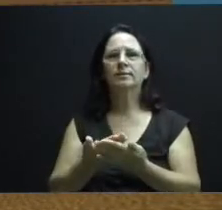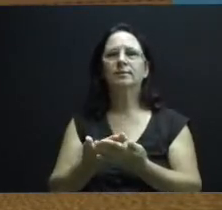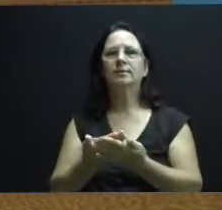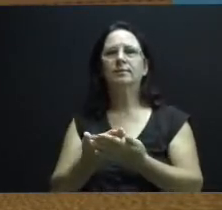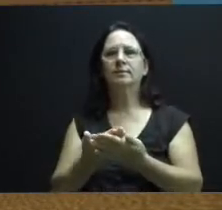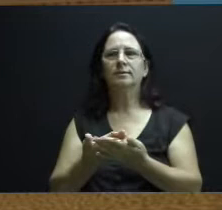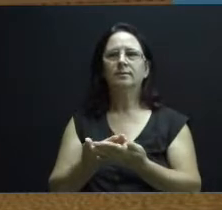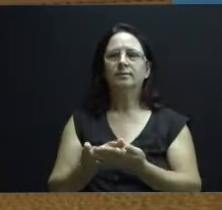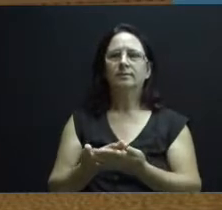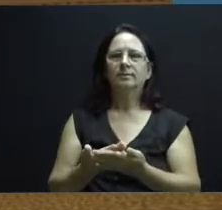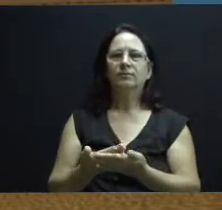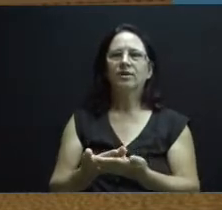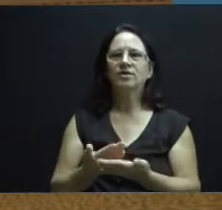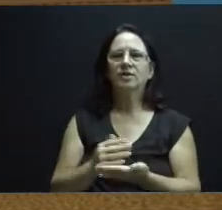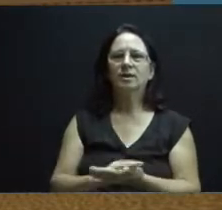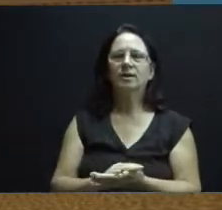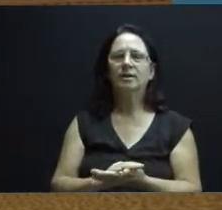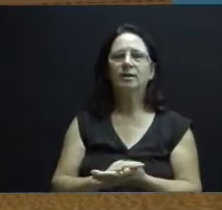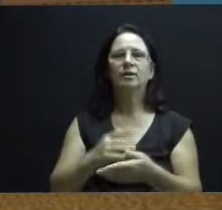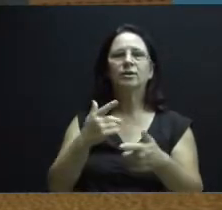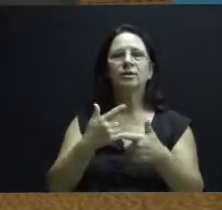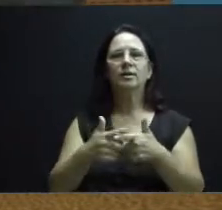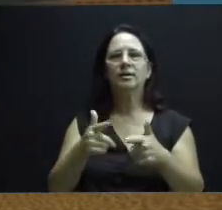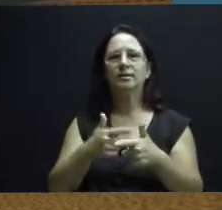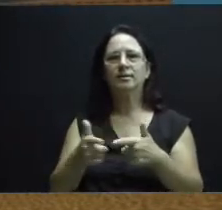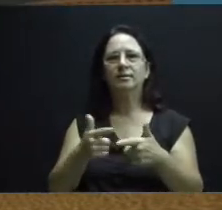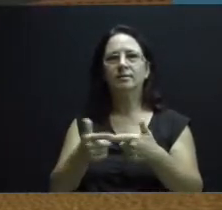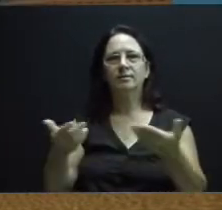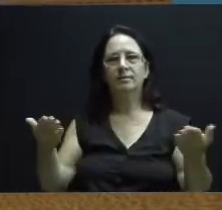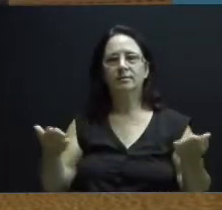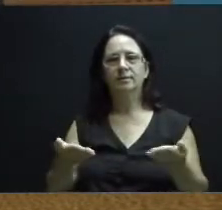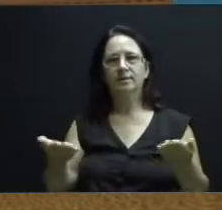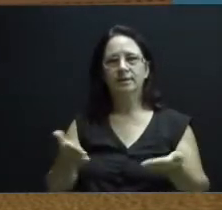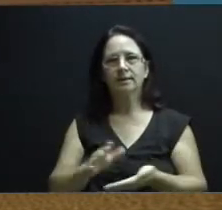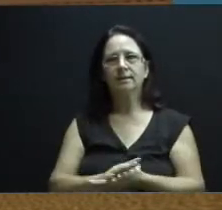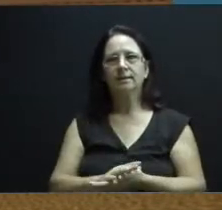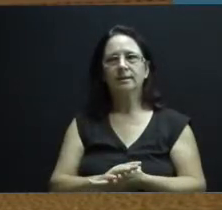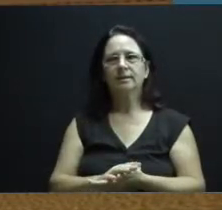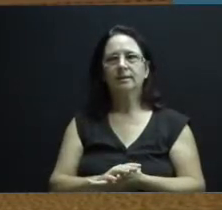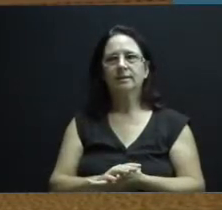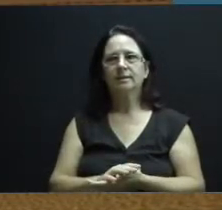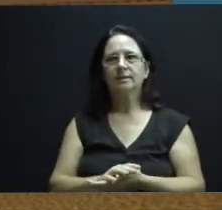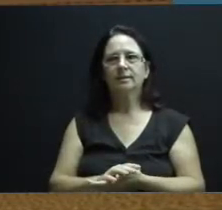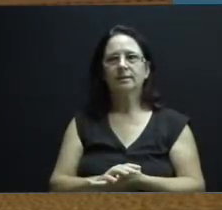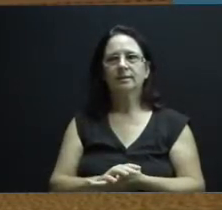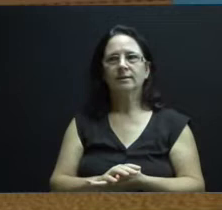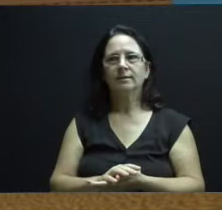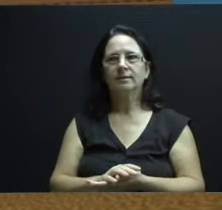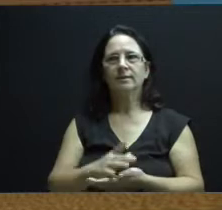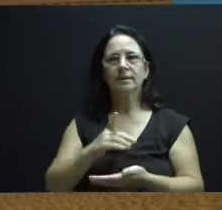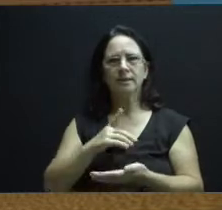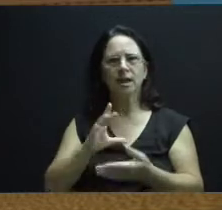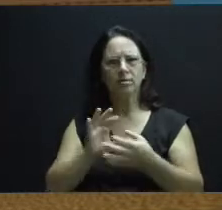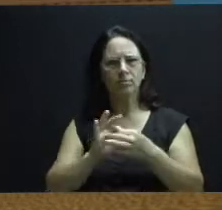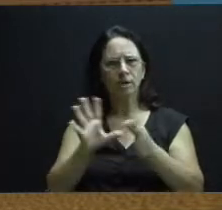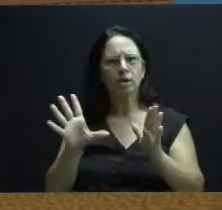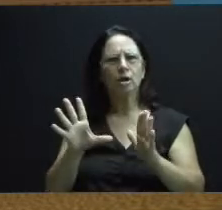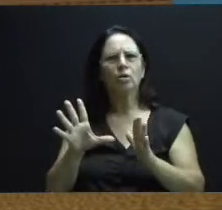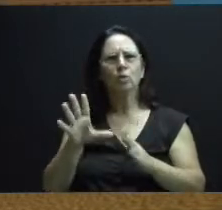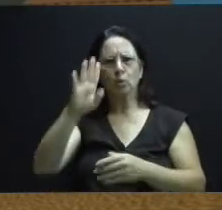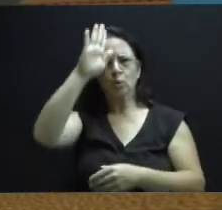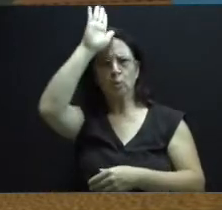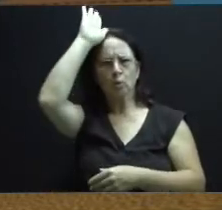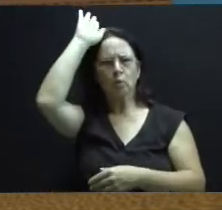apenas escola que a situação que estão hoje sem receber tem a liberação do corpo de bombeiro